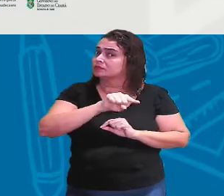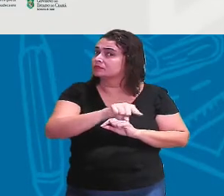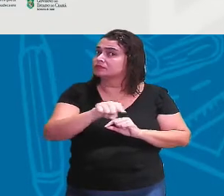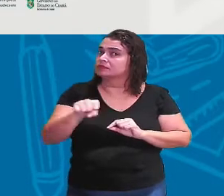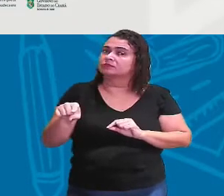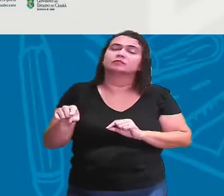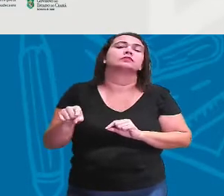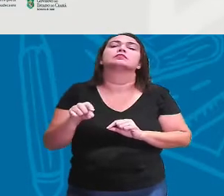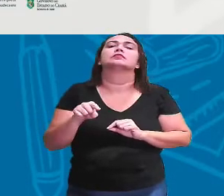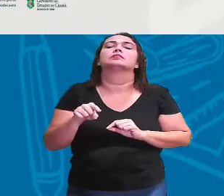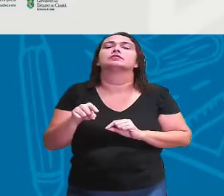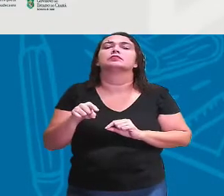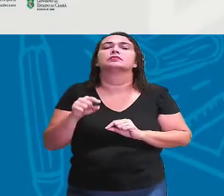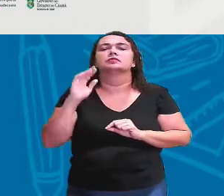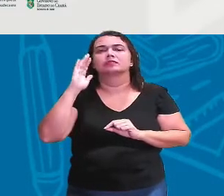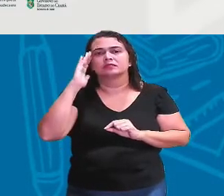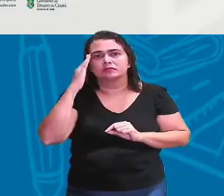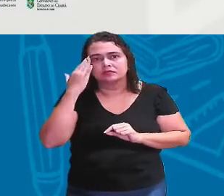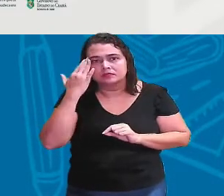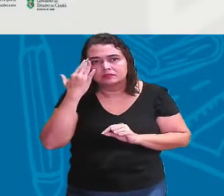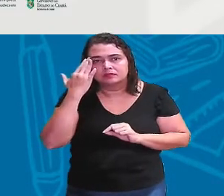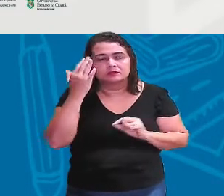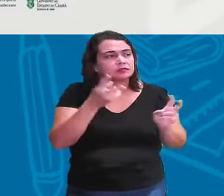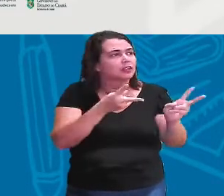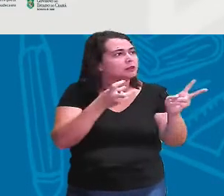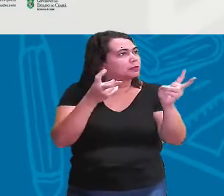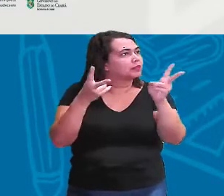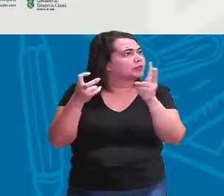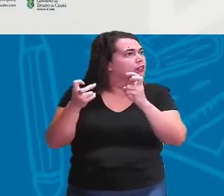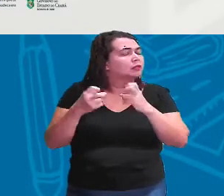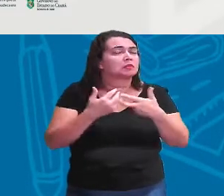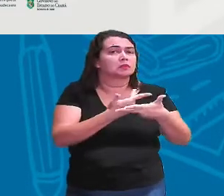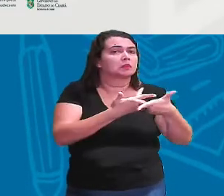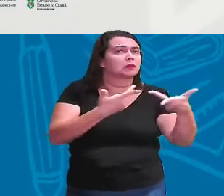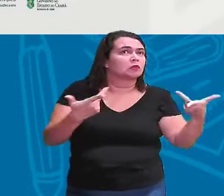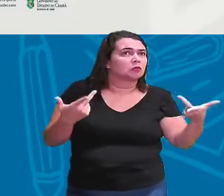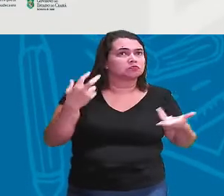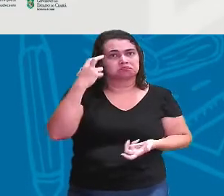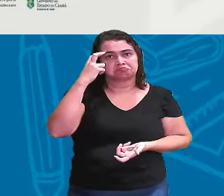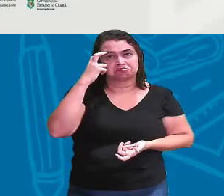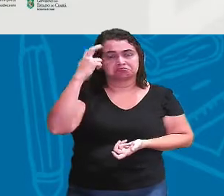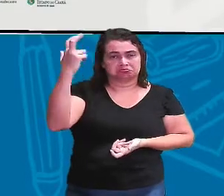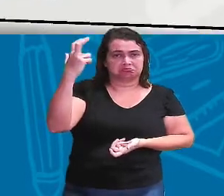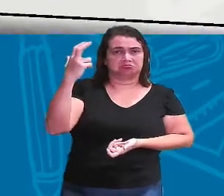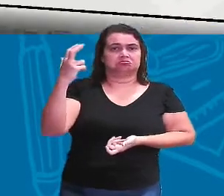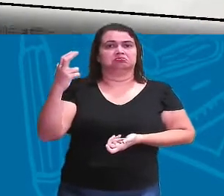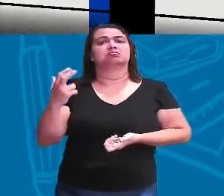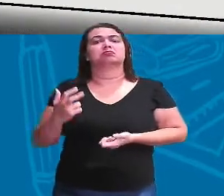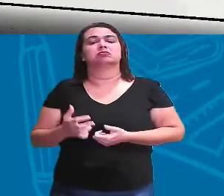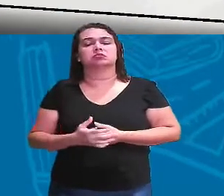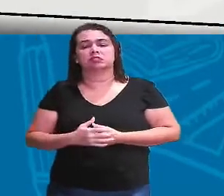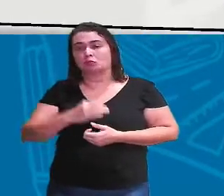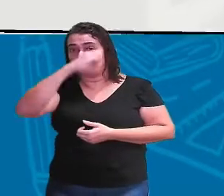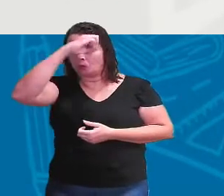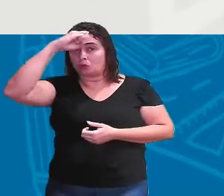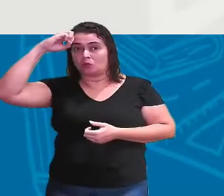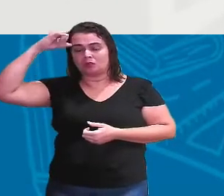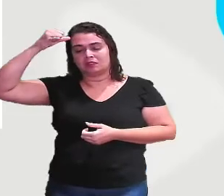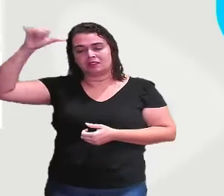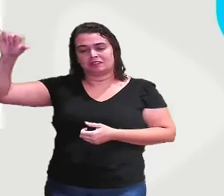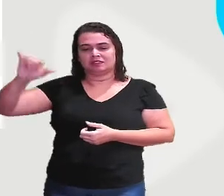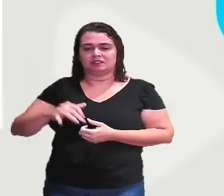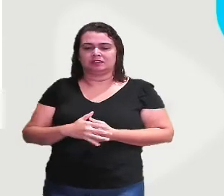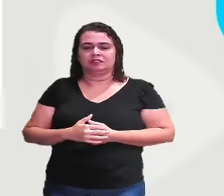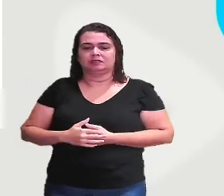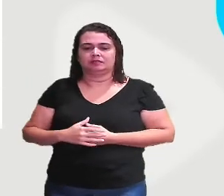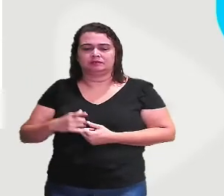justamente compreender e interpretar o mundo de forma saudável e muito mais inteligível. E aí eu já vou abrir a próxima imagem, pedir para a